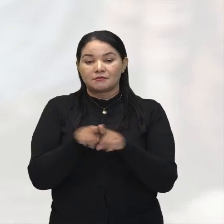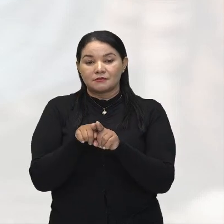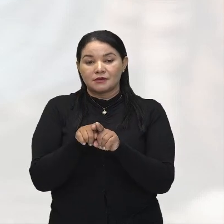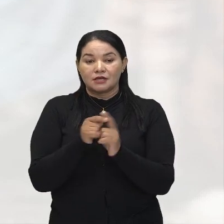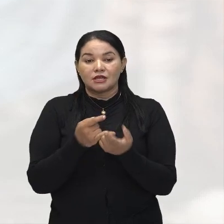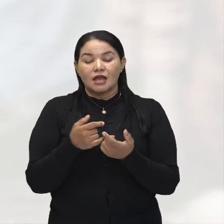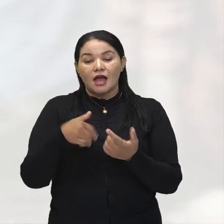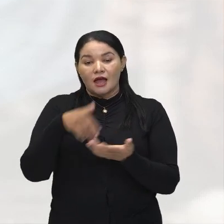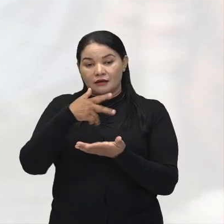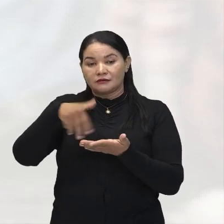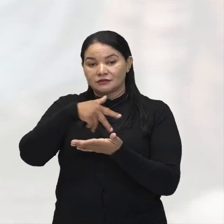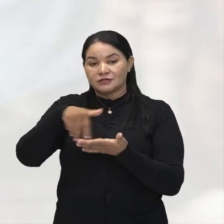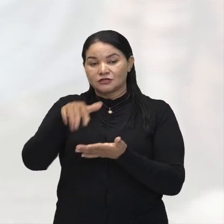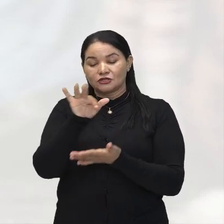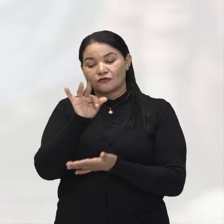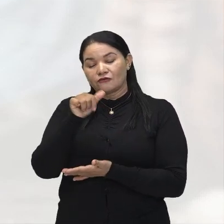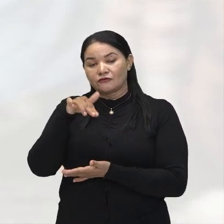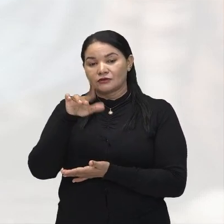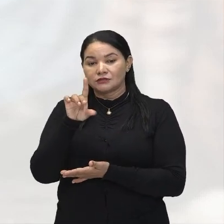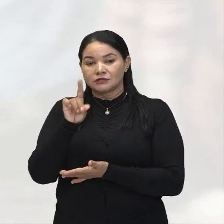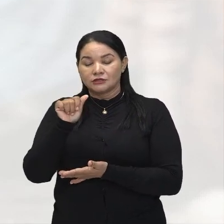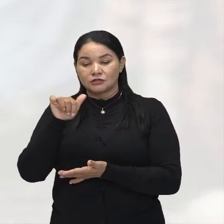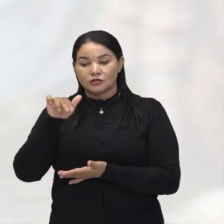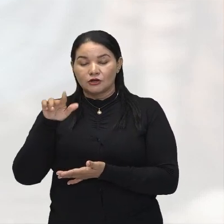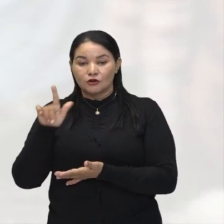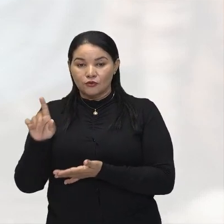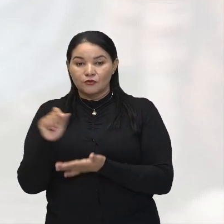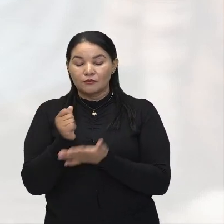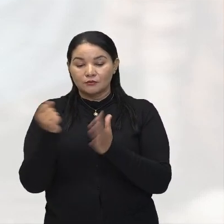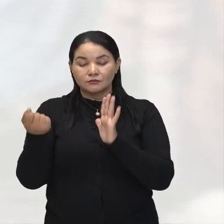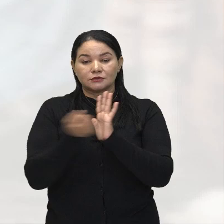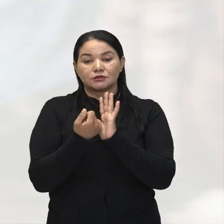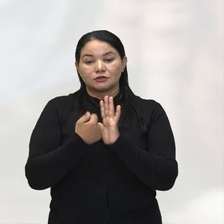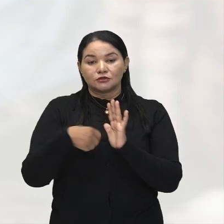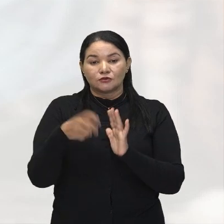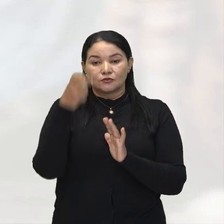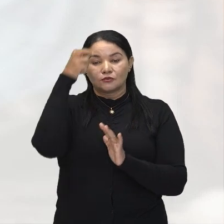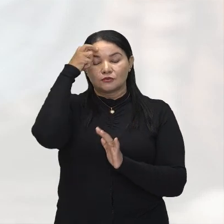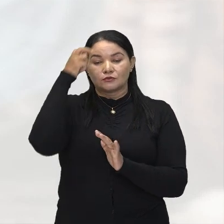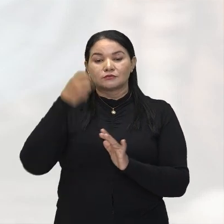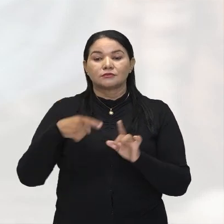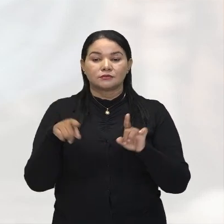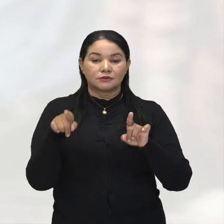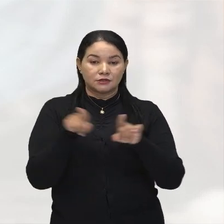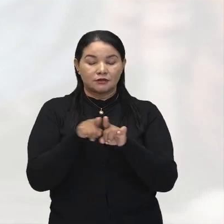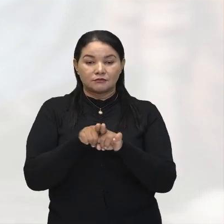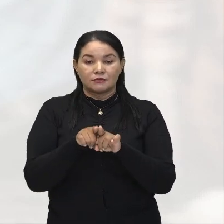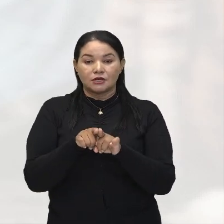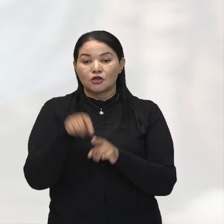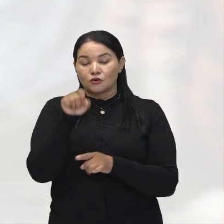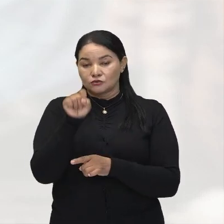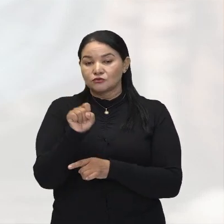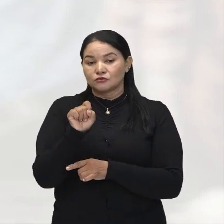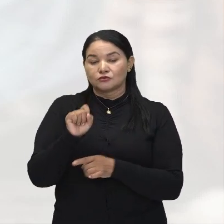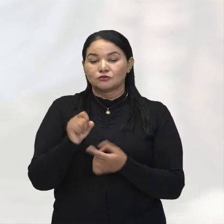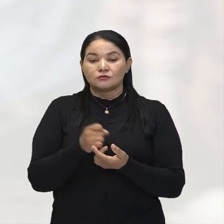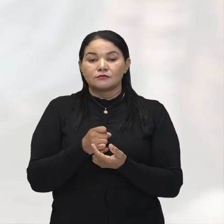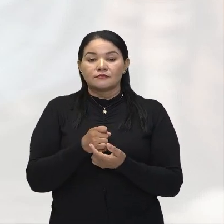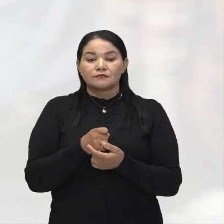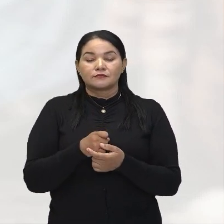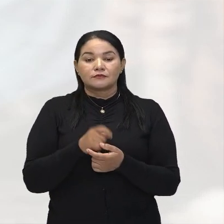como um bem imaterial do sul do Brasil, pelo Instituto do